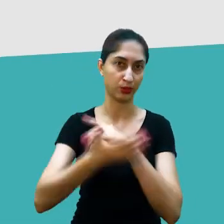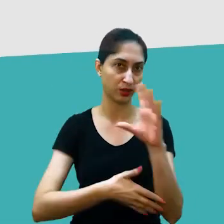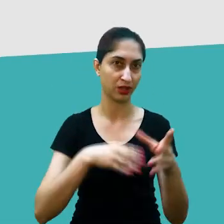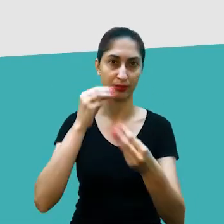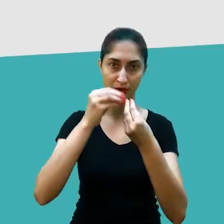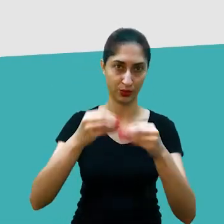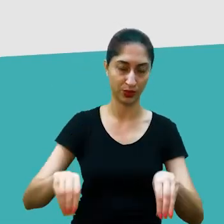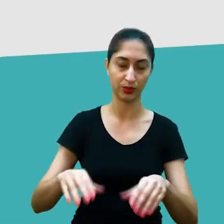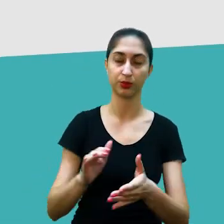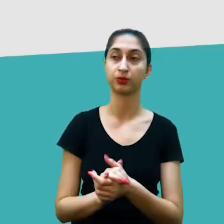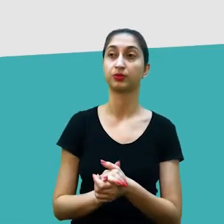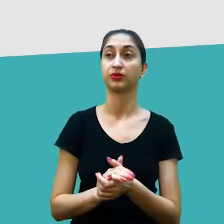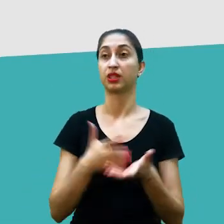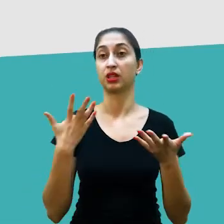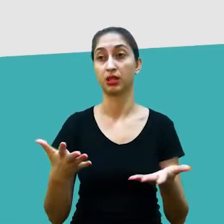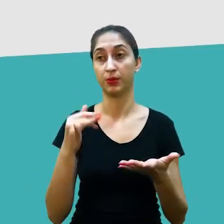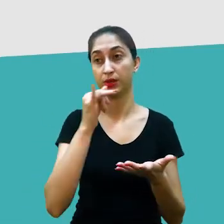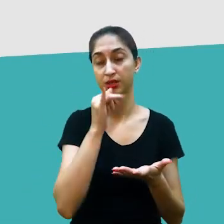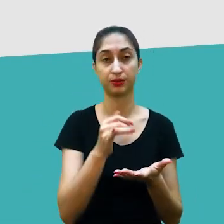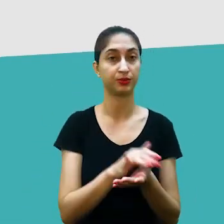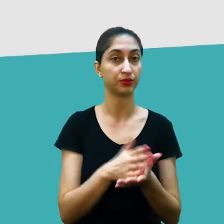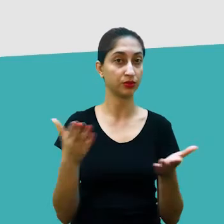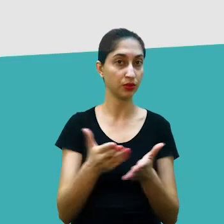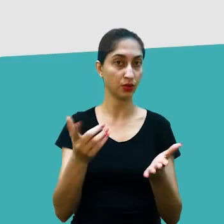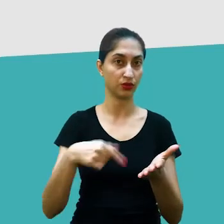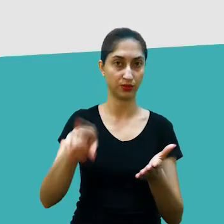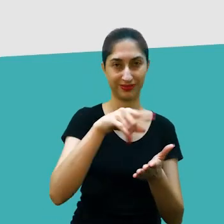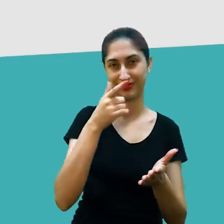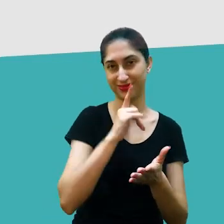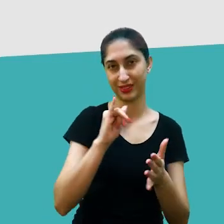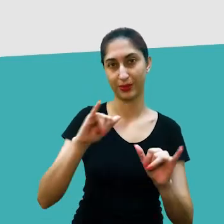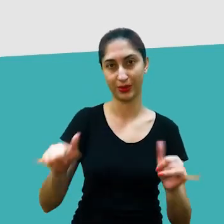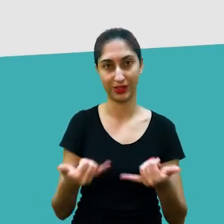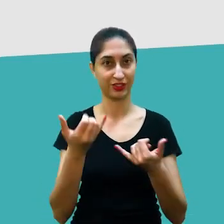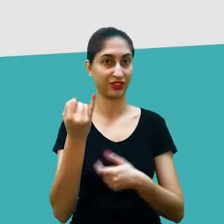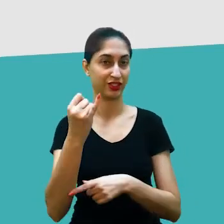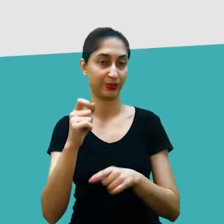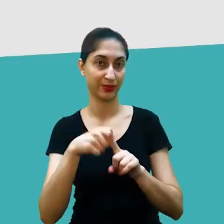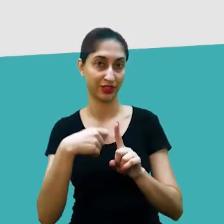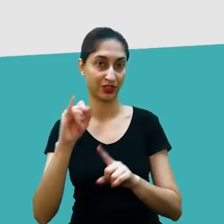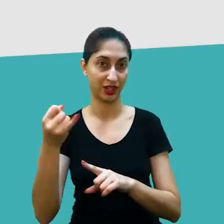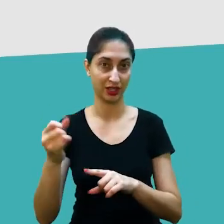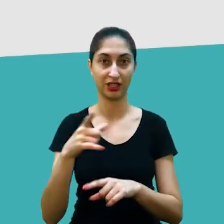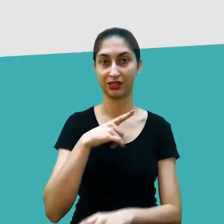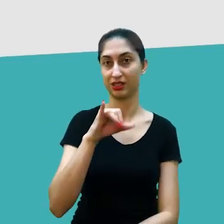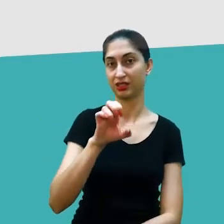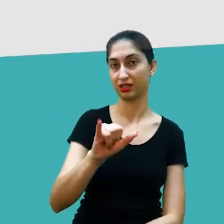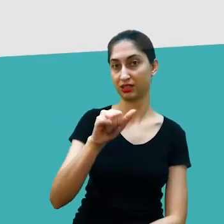hoje de matérias, vocês vão ter a oportunidade de estar com a gente em janeiro, quando a gente vai ter o próximo Inspira